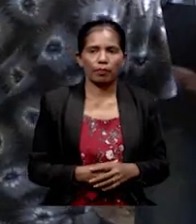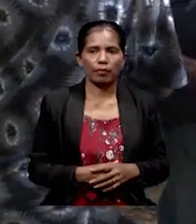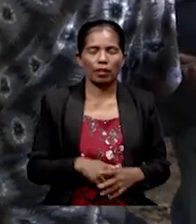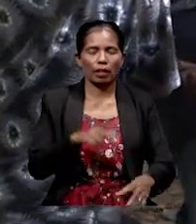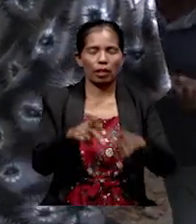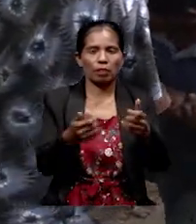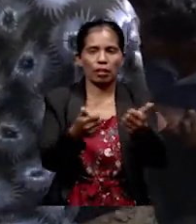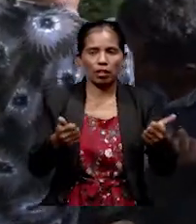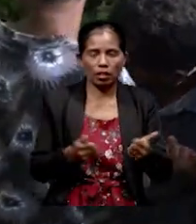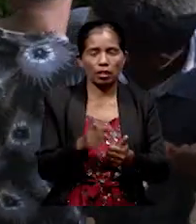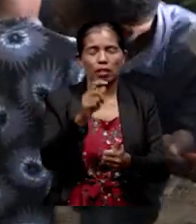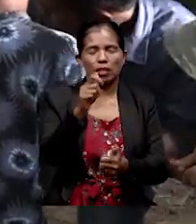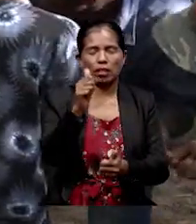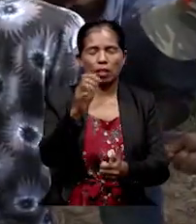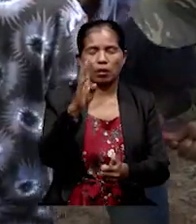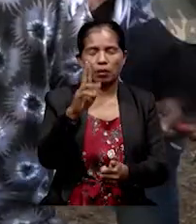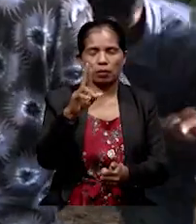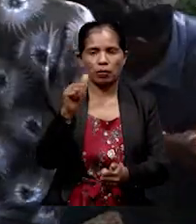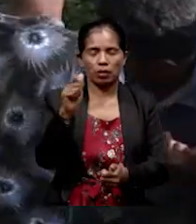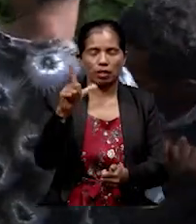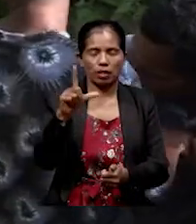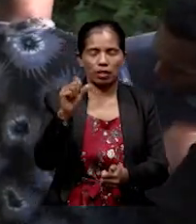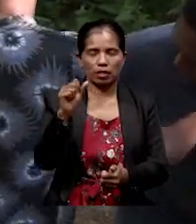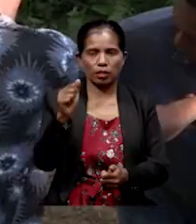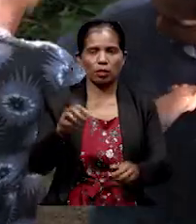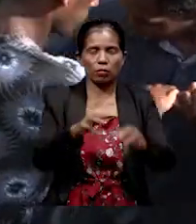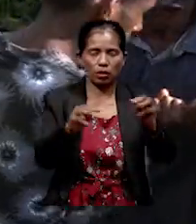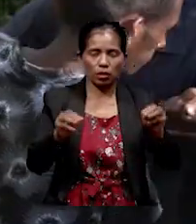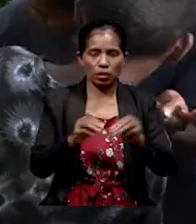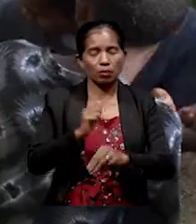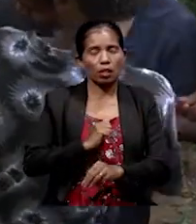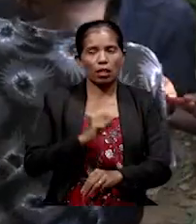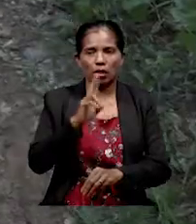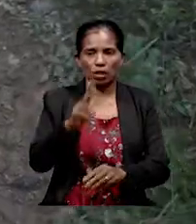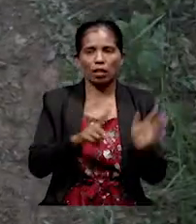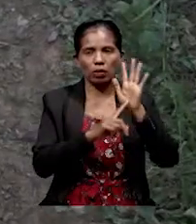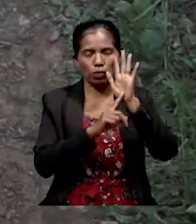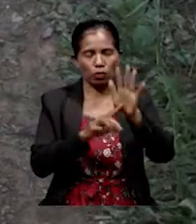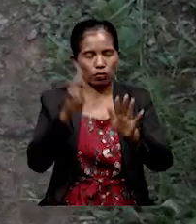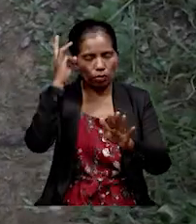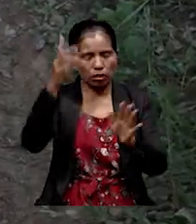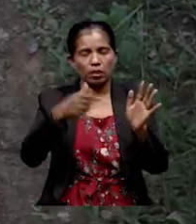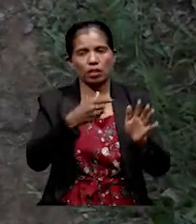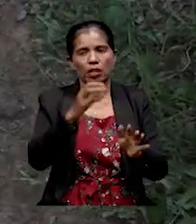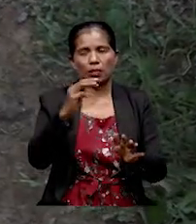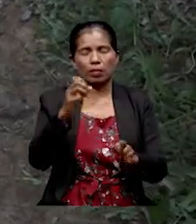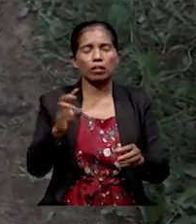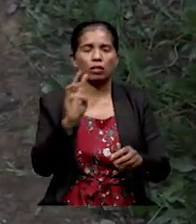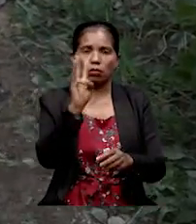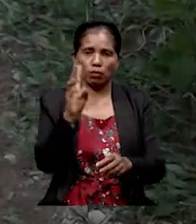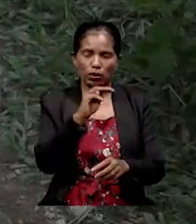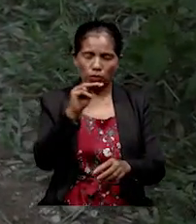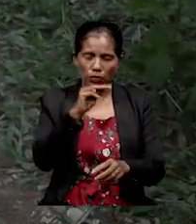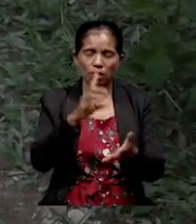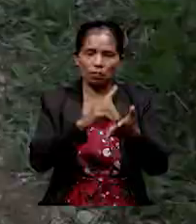Comunidade Aldeia Tabulace Suku Seloi Krai, posto administrativo Aileu, município Aileu, atau preocupação ne, base emene, segunda semana ne. Comunidade